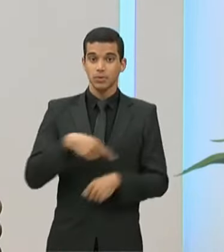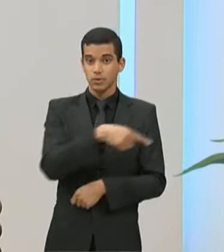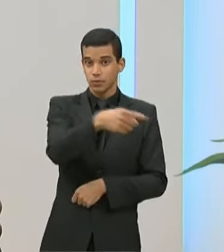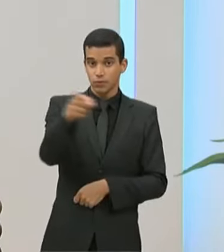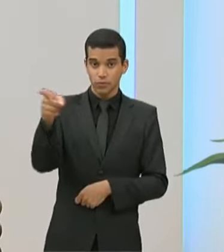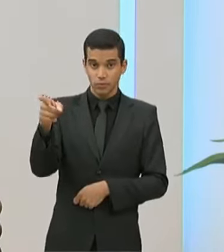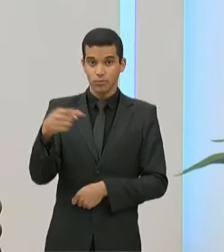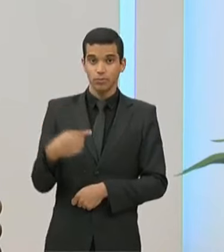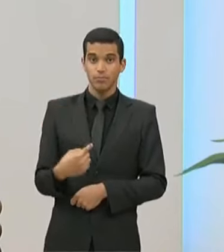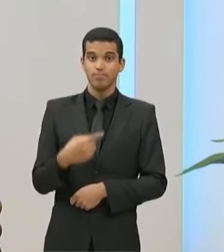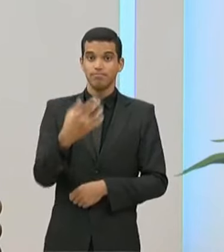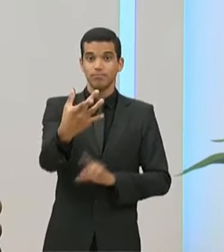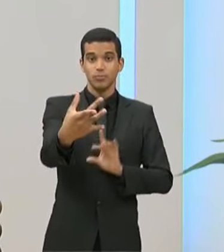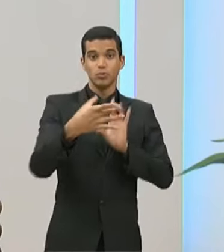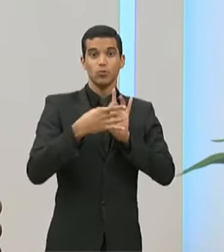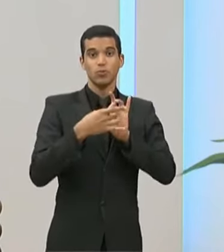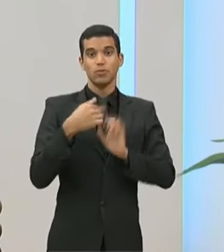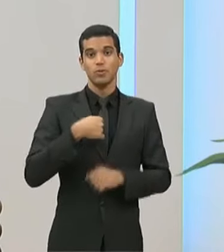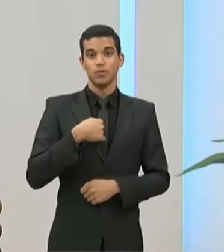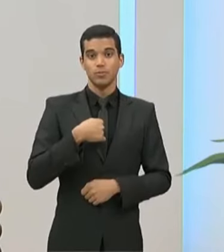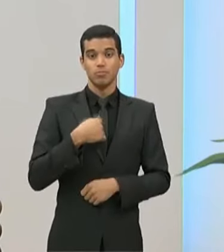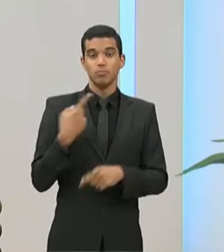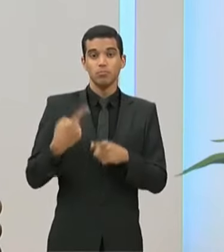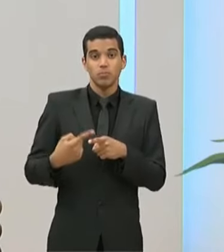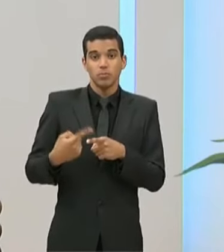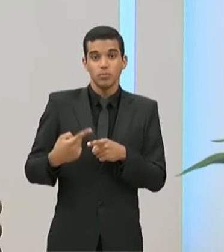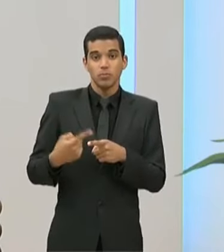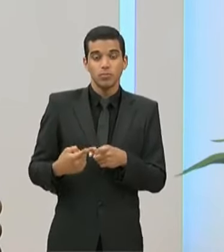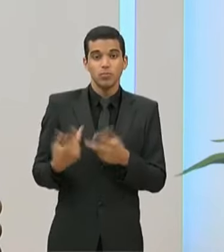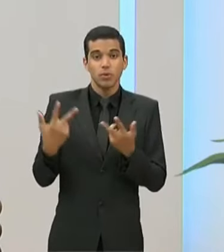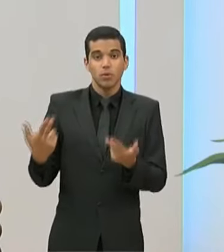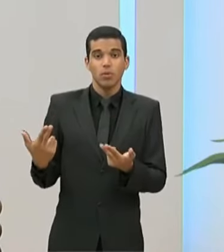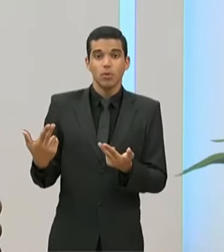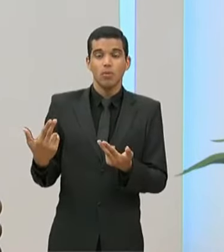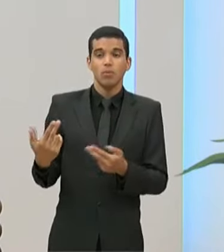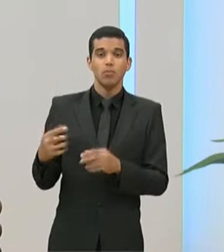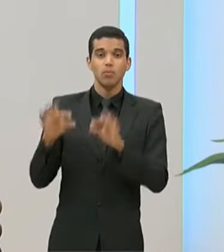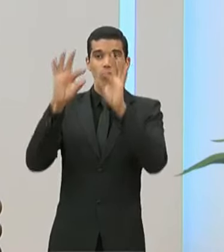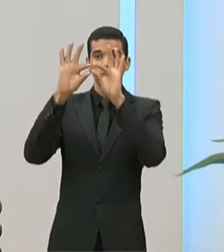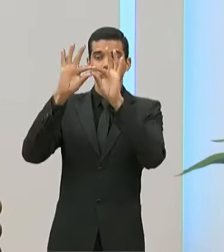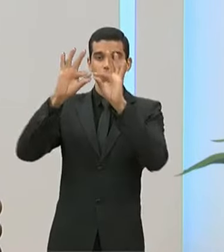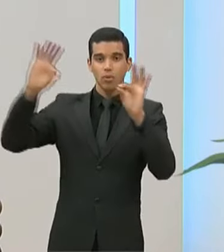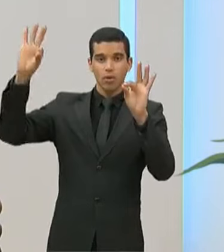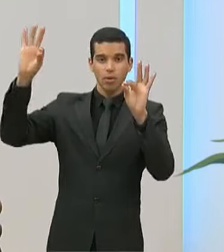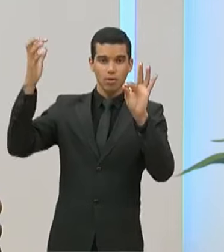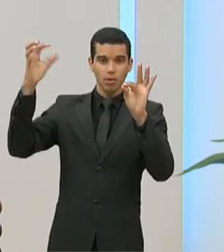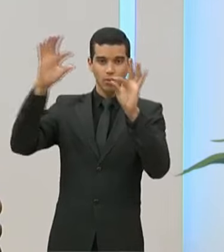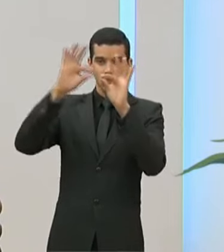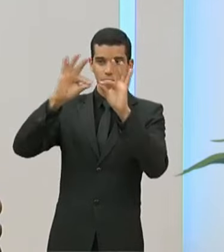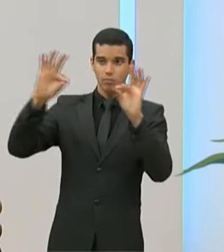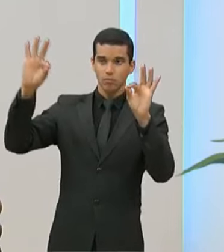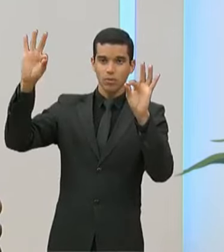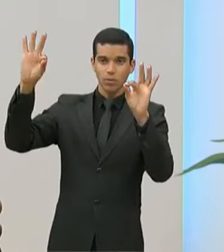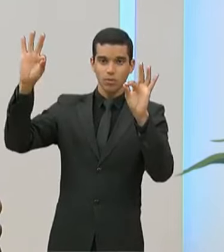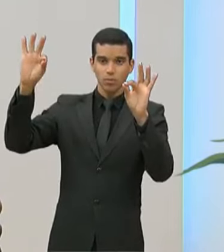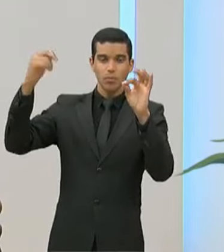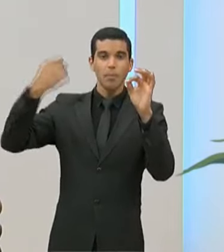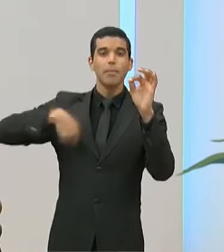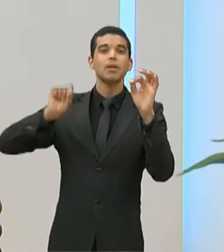não pode dar fruto se não estiver na videira, assim também vós, se